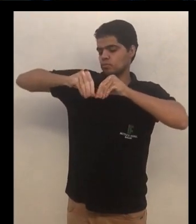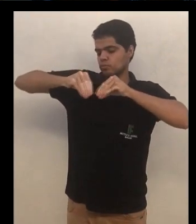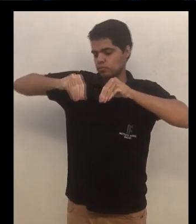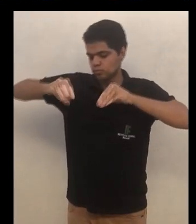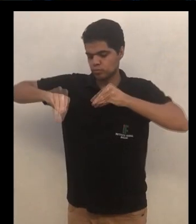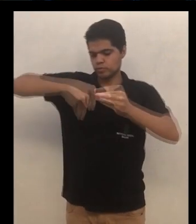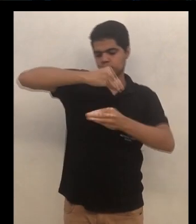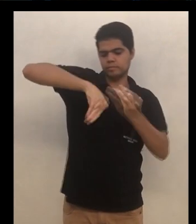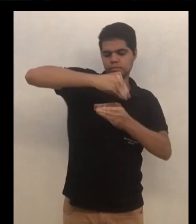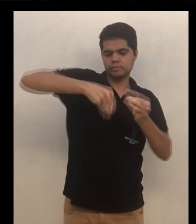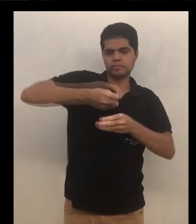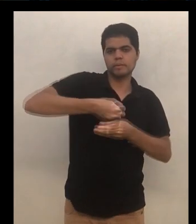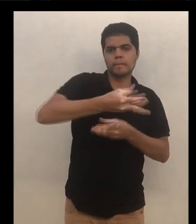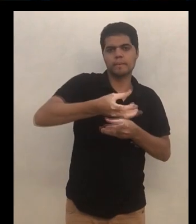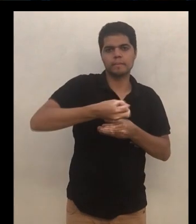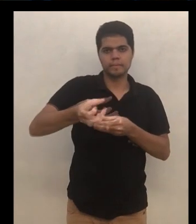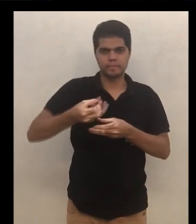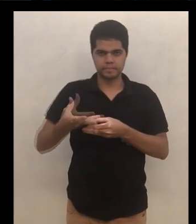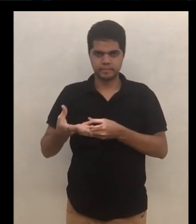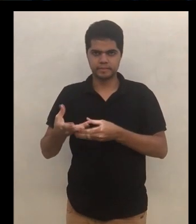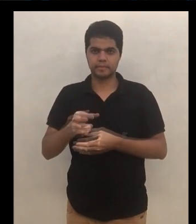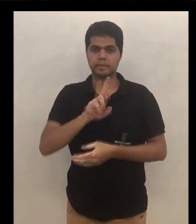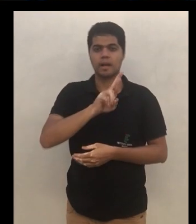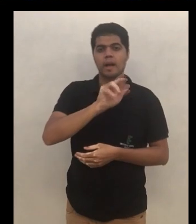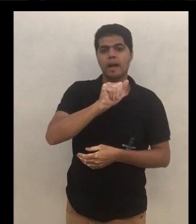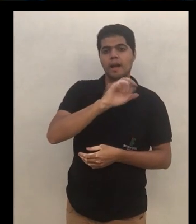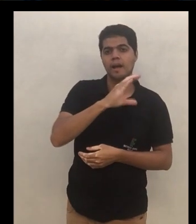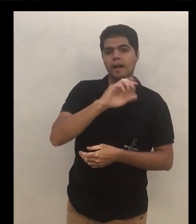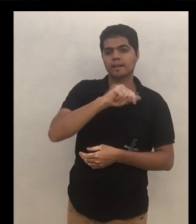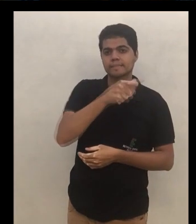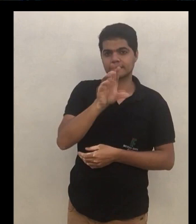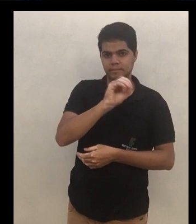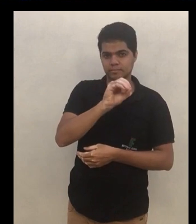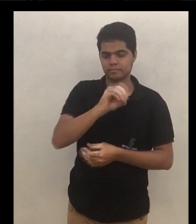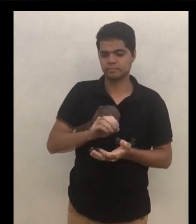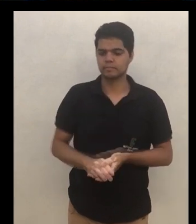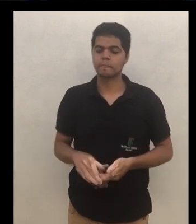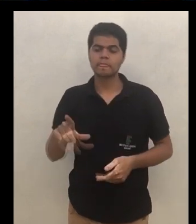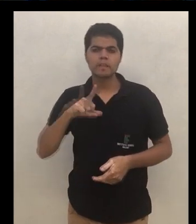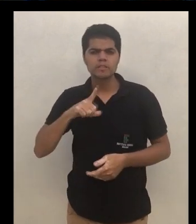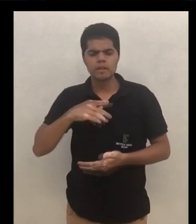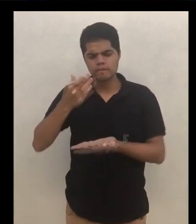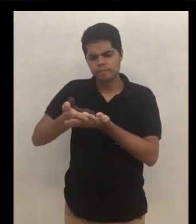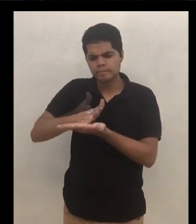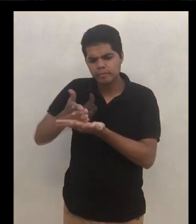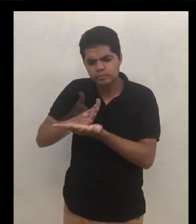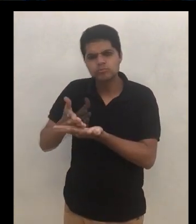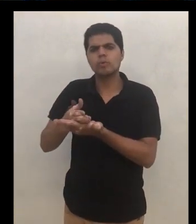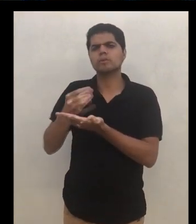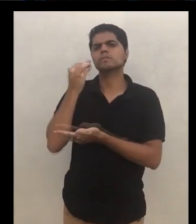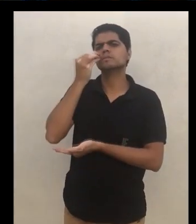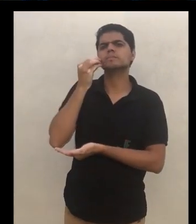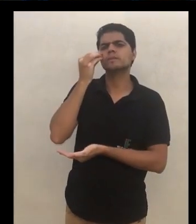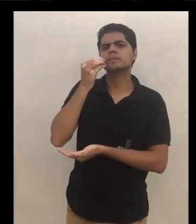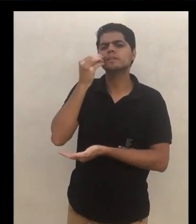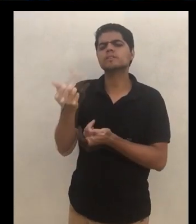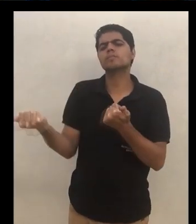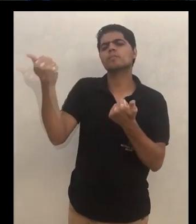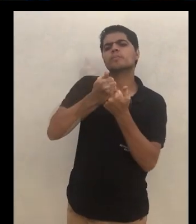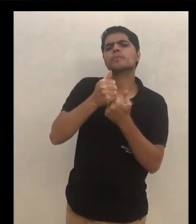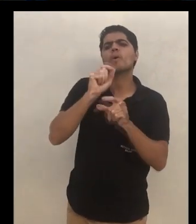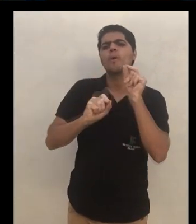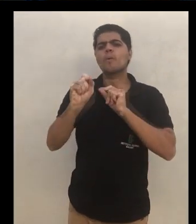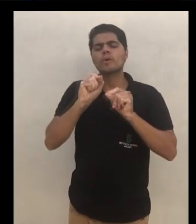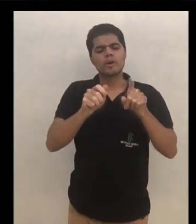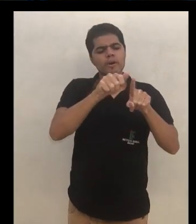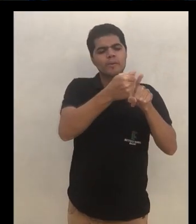ração. A mandioca, né, a Embrapa Pantanal fez um experimento interessante com a mandioca substituindo o milho